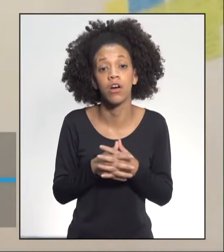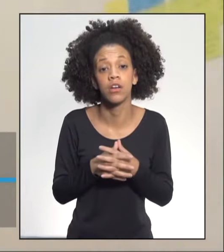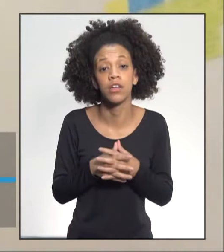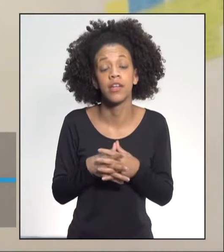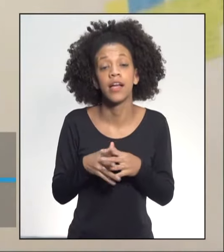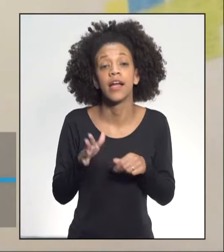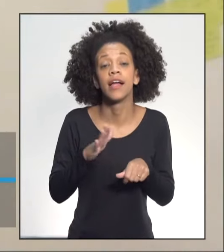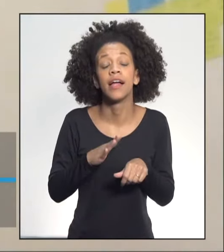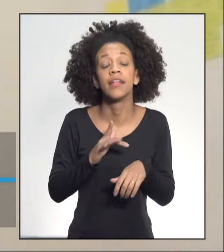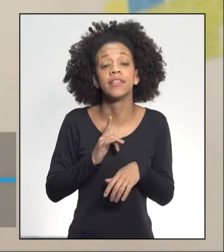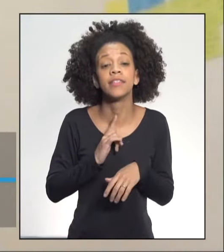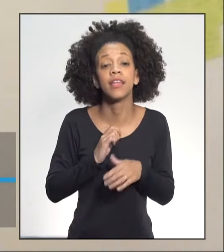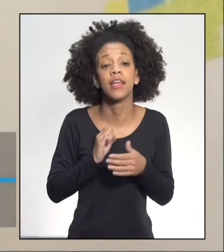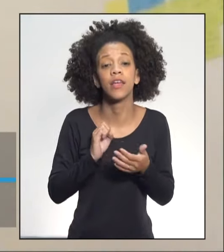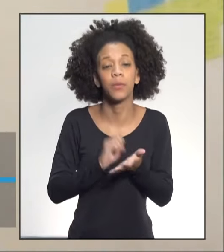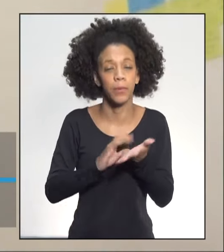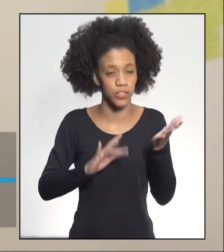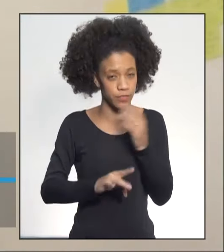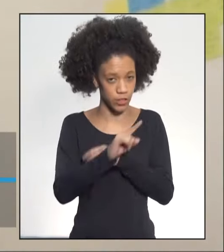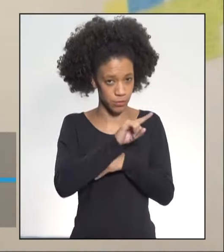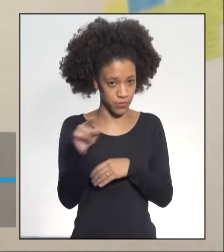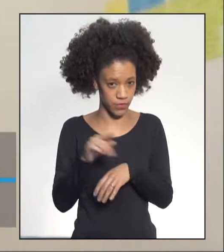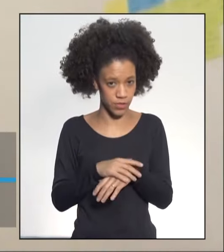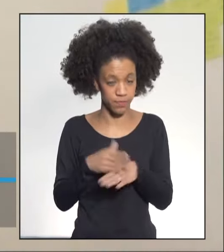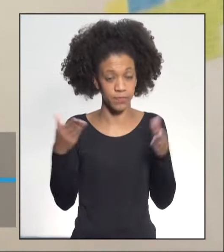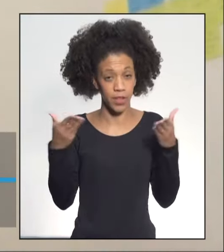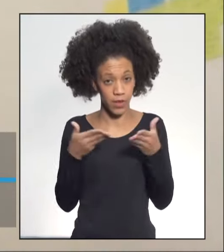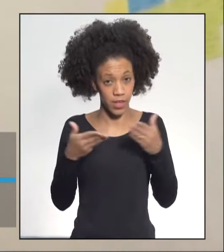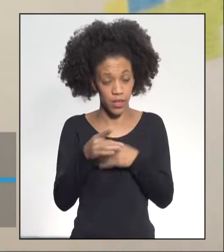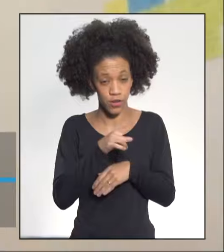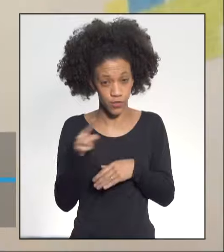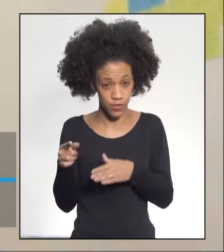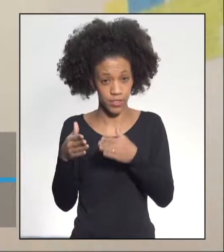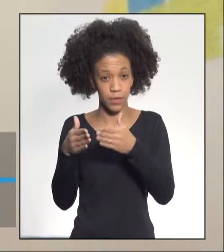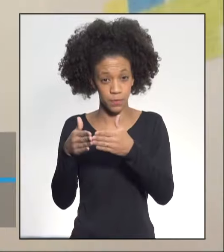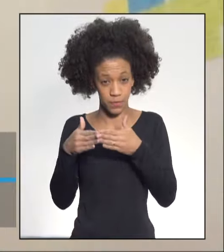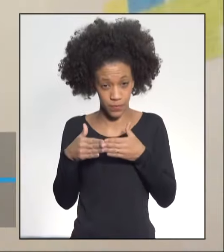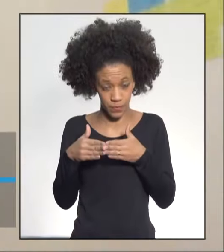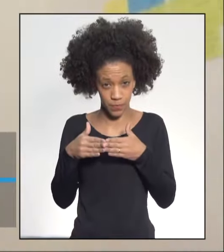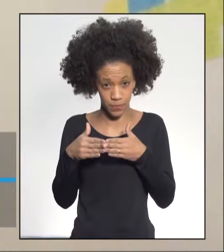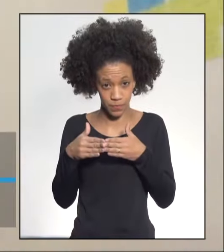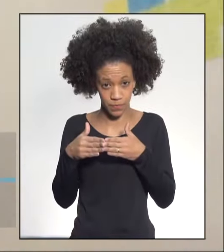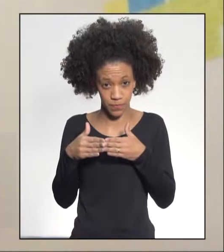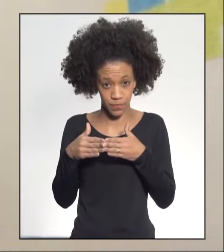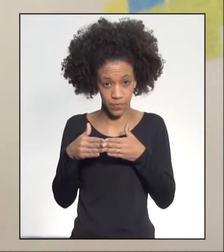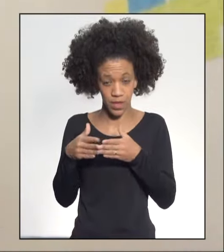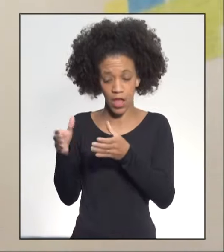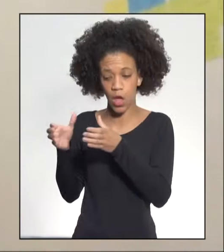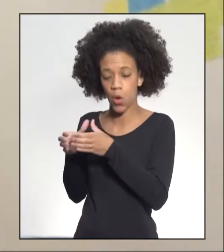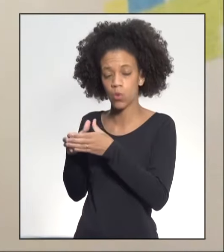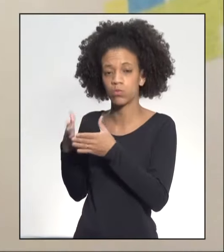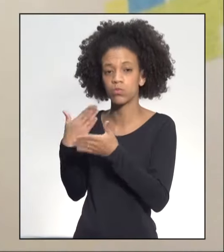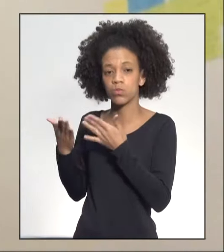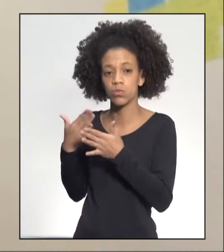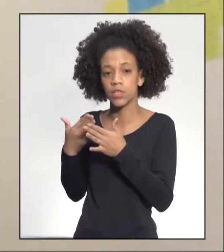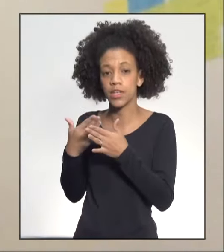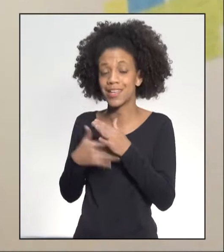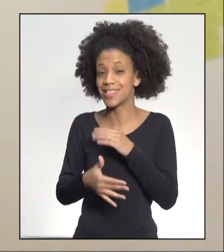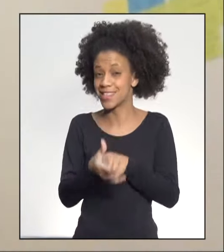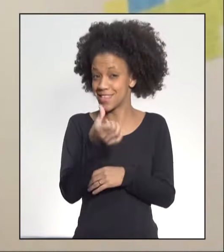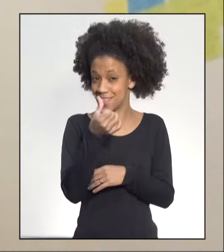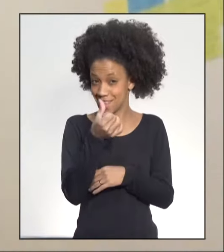exercício para vocês. Eu quero que vocês, por favor, coloquem aí no chat, seis